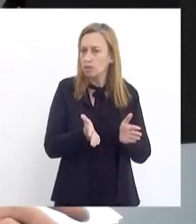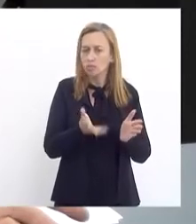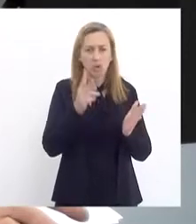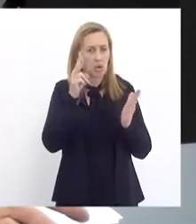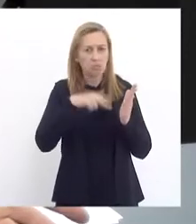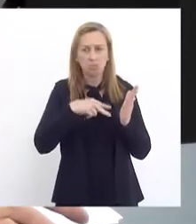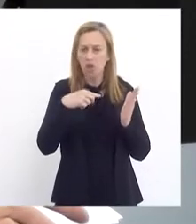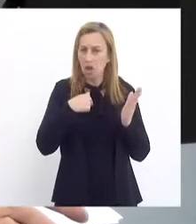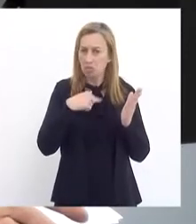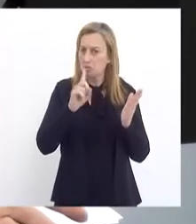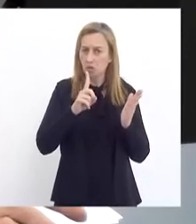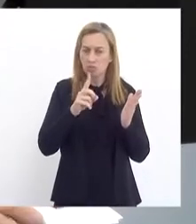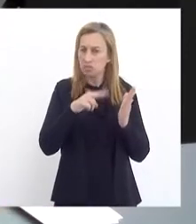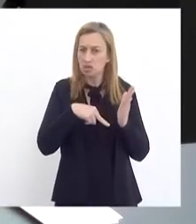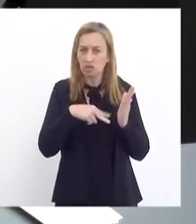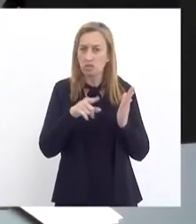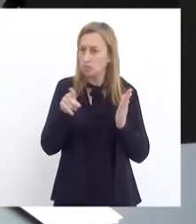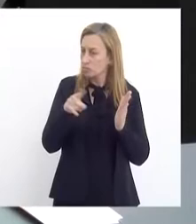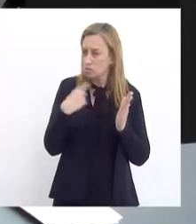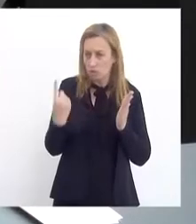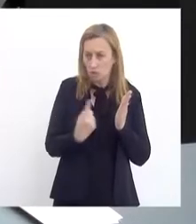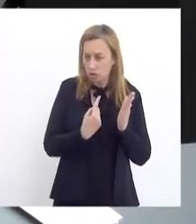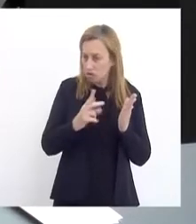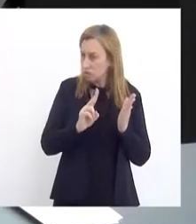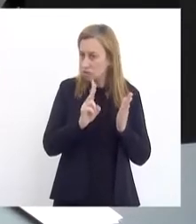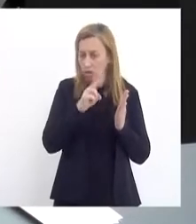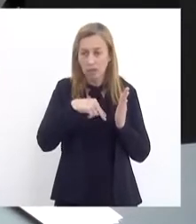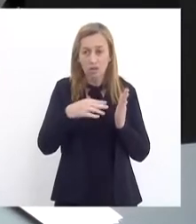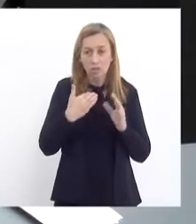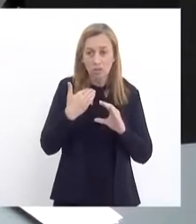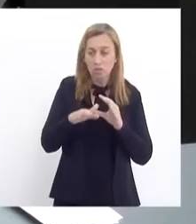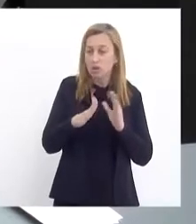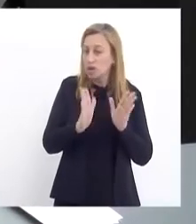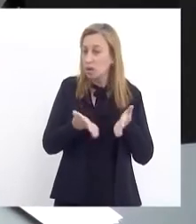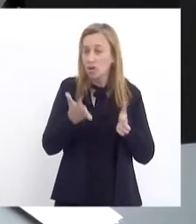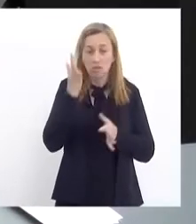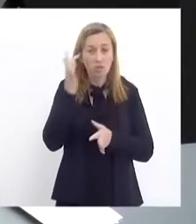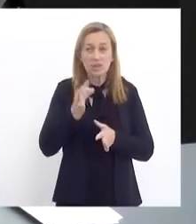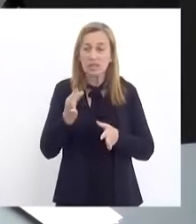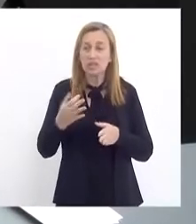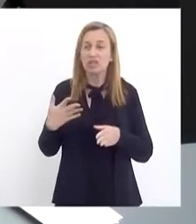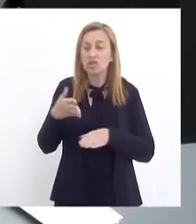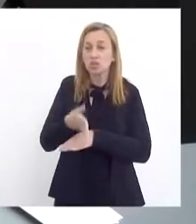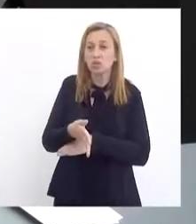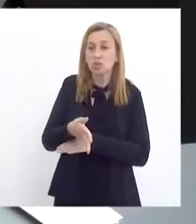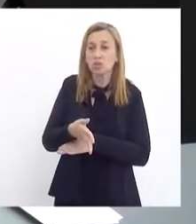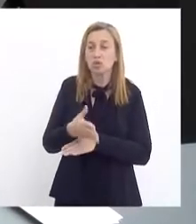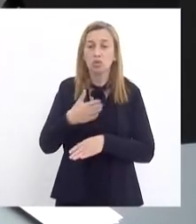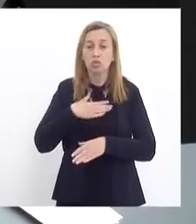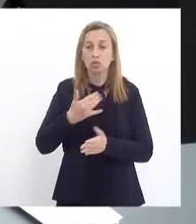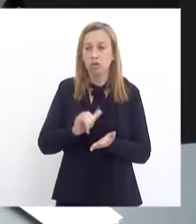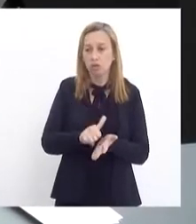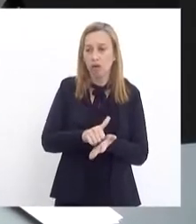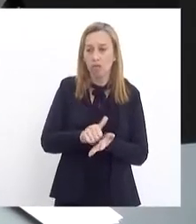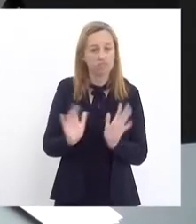lemos ainda. Foi transmitido agora, eu não sei nem se já entrou no meu celular.